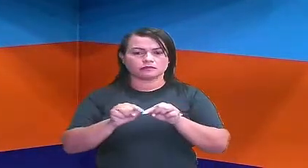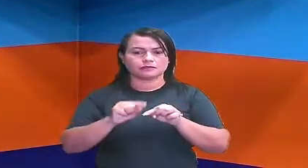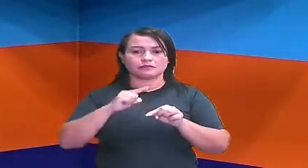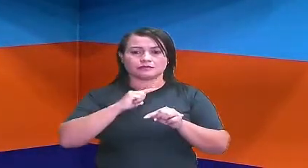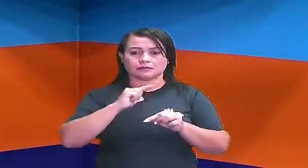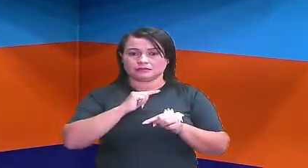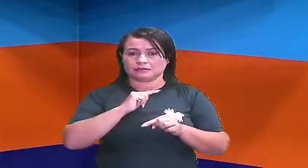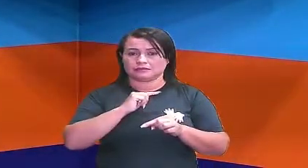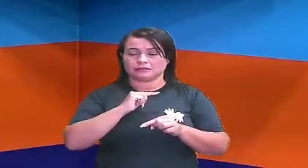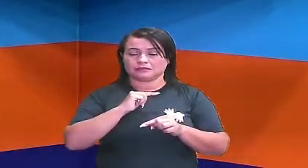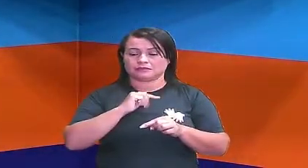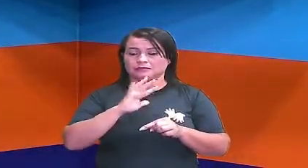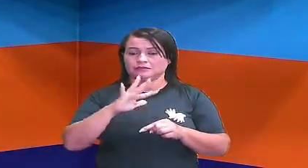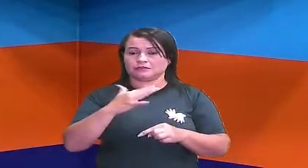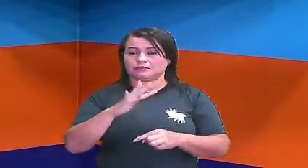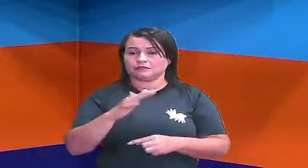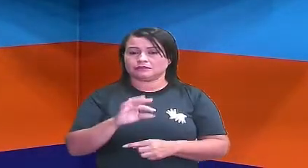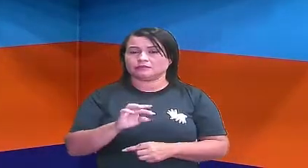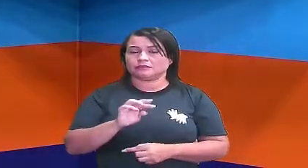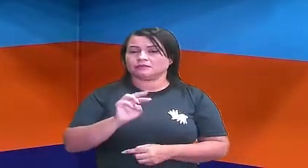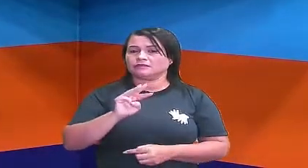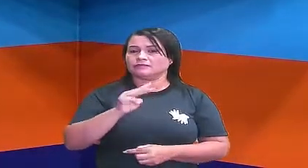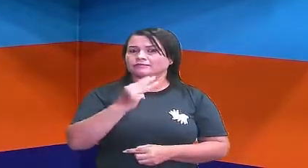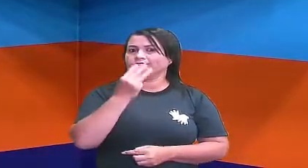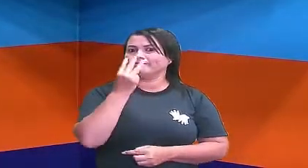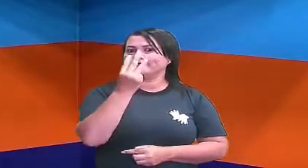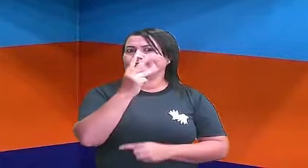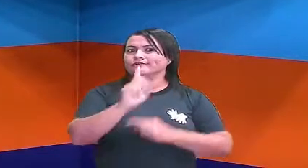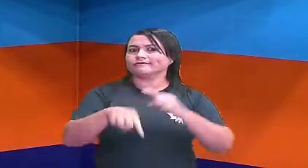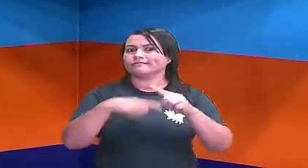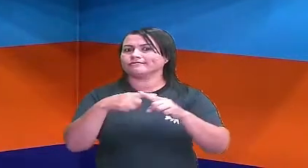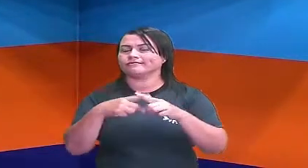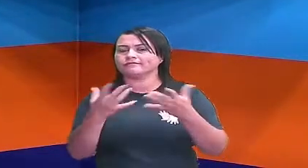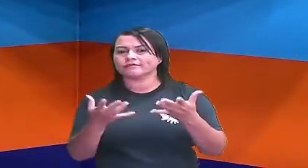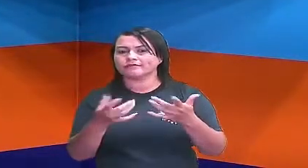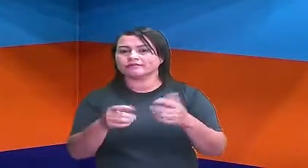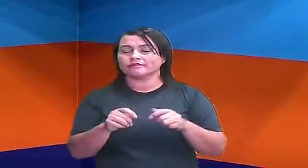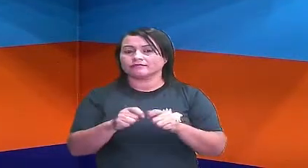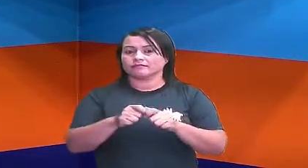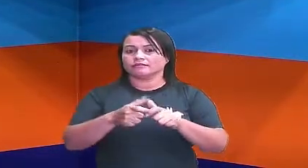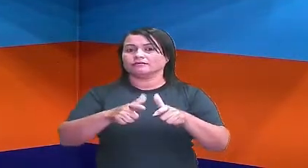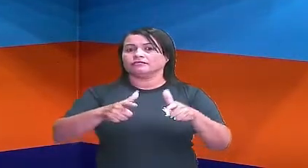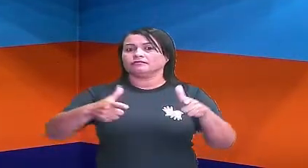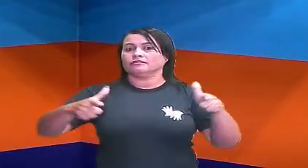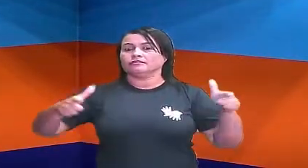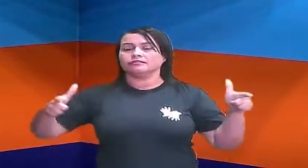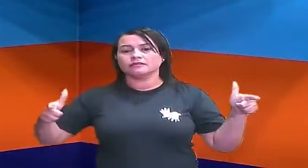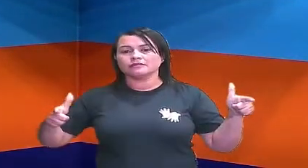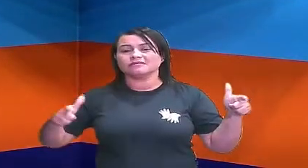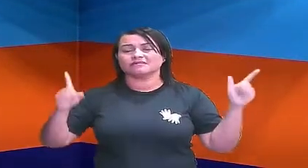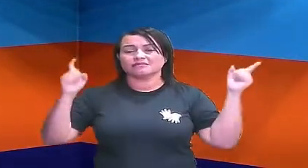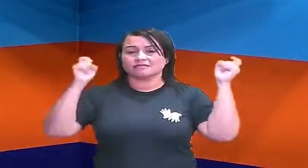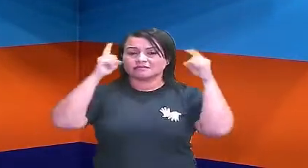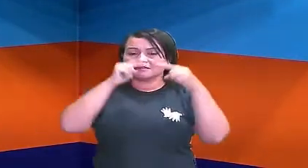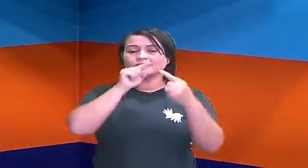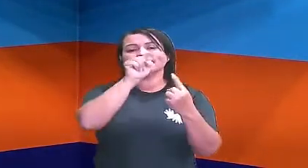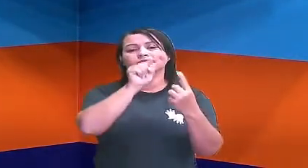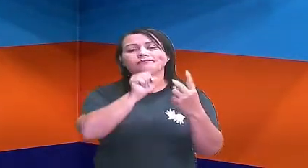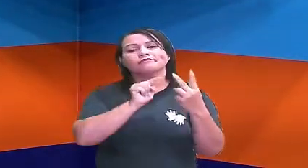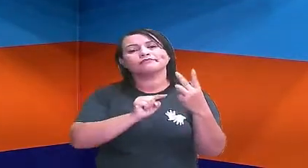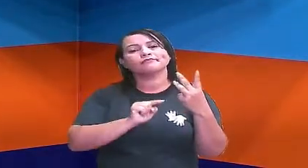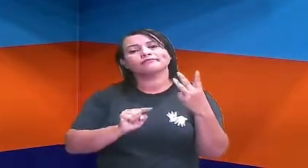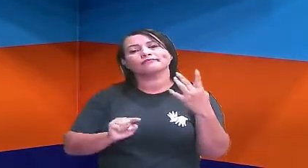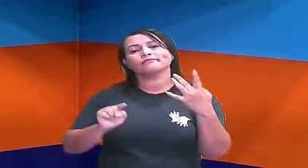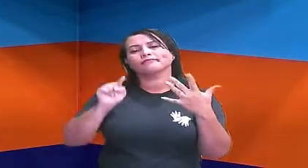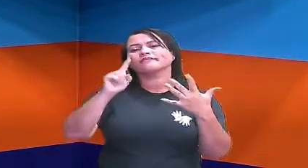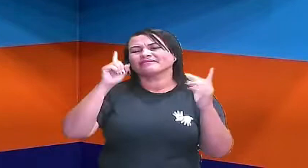sair contando, né? Quanto maior a área, mais dificuldade para você sair contando quadradinho por